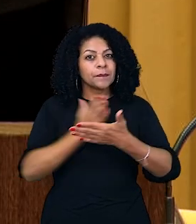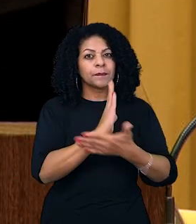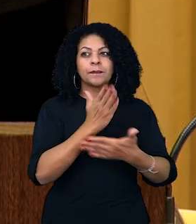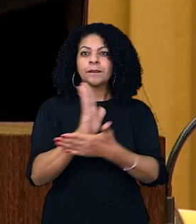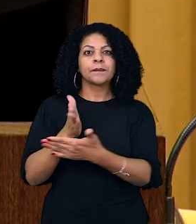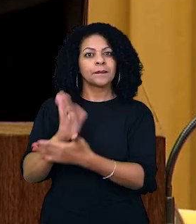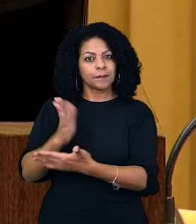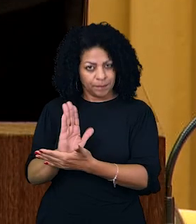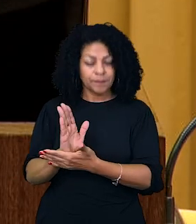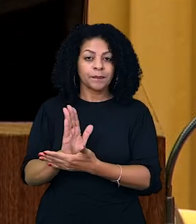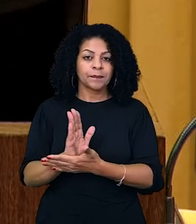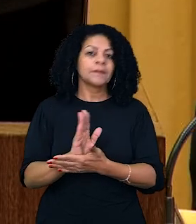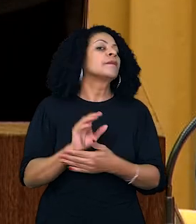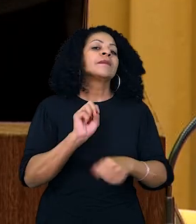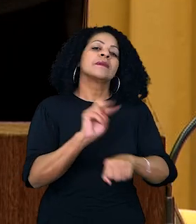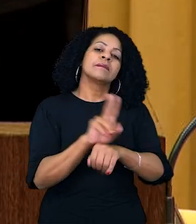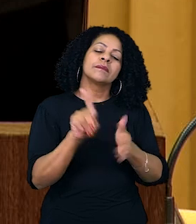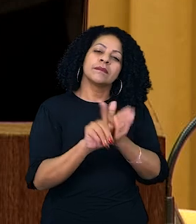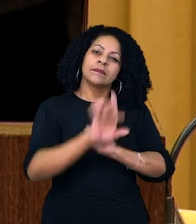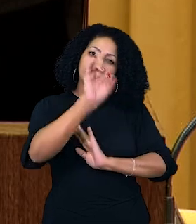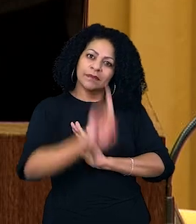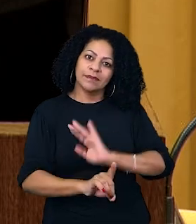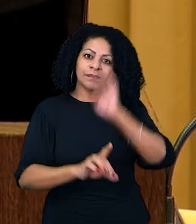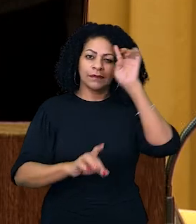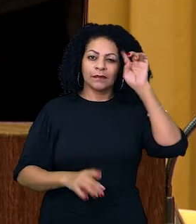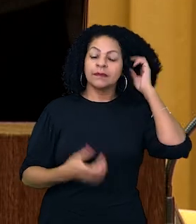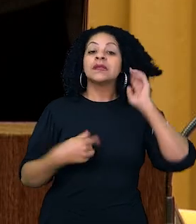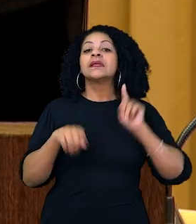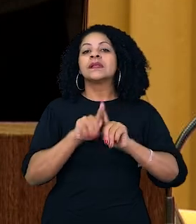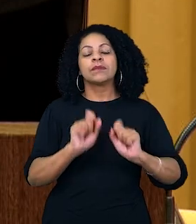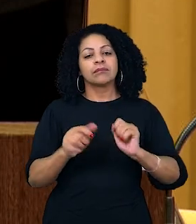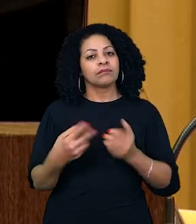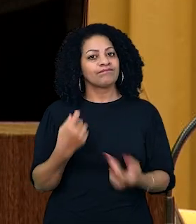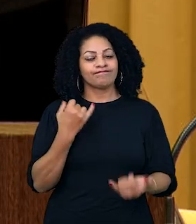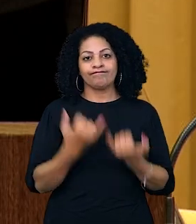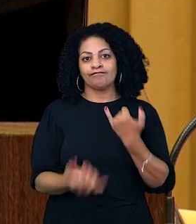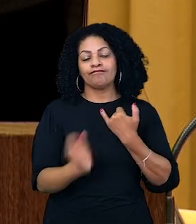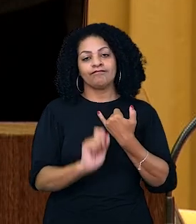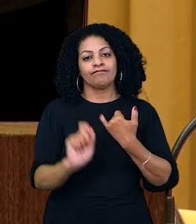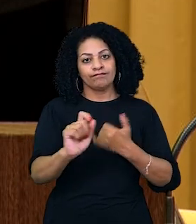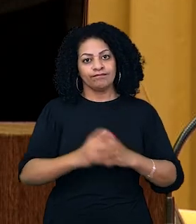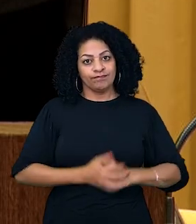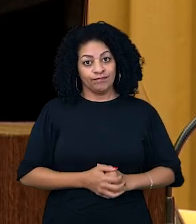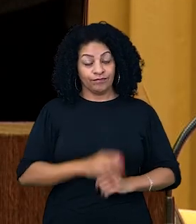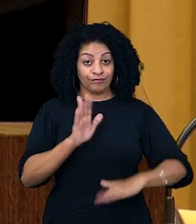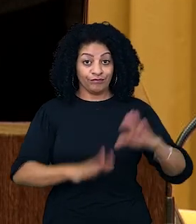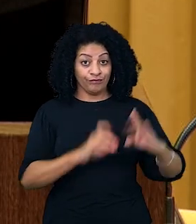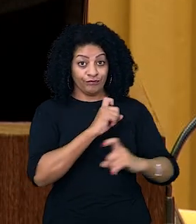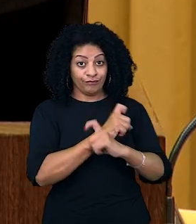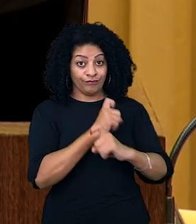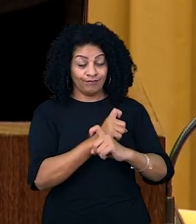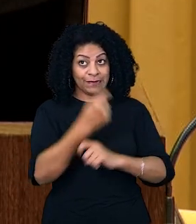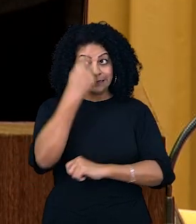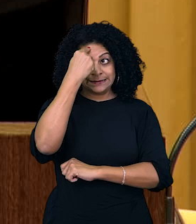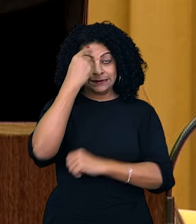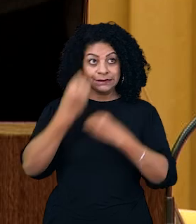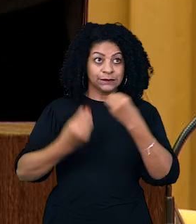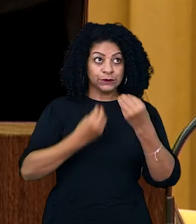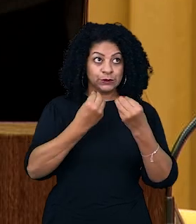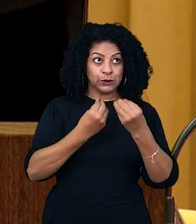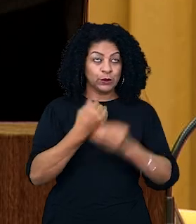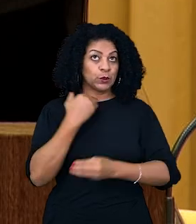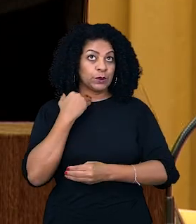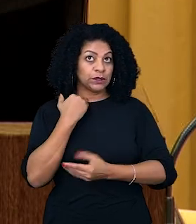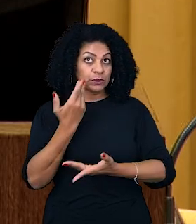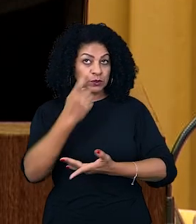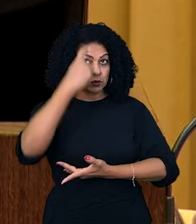aprovada em concurso e está na vaga de deficiente. Então, tudo isso me parece que talvez a Caixa reflita, né, também em termos